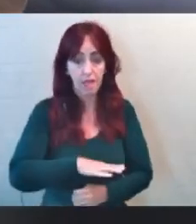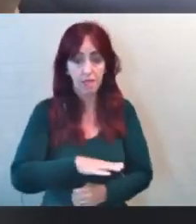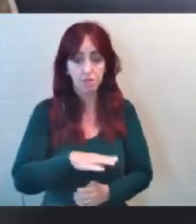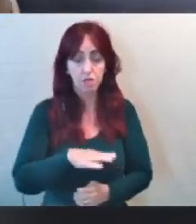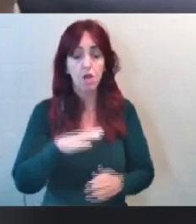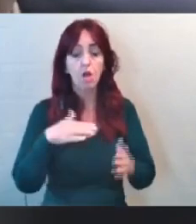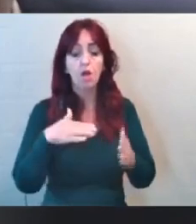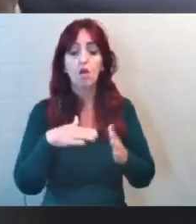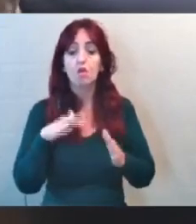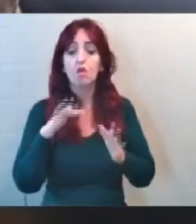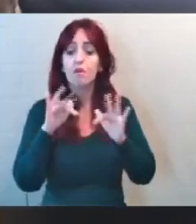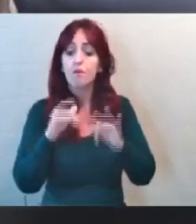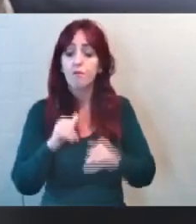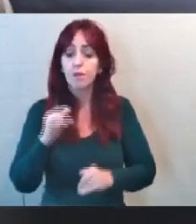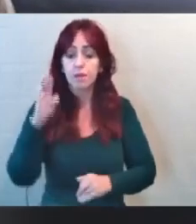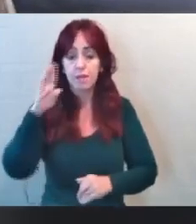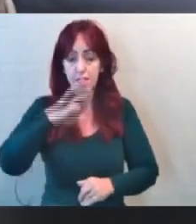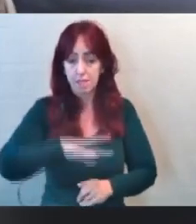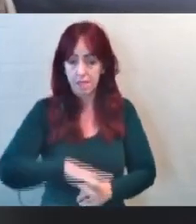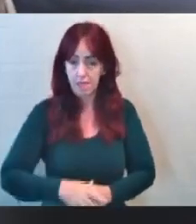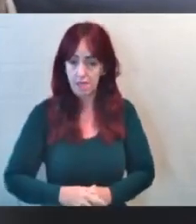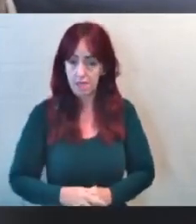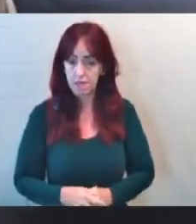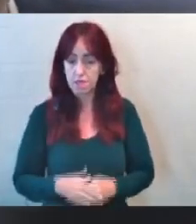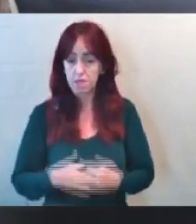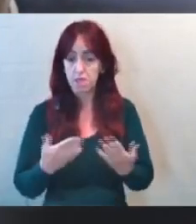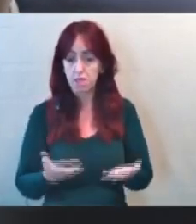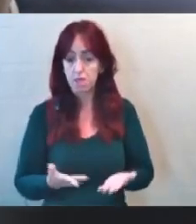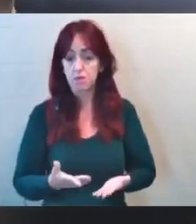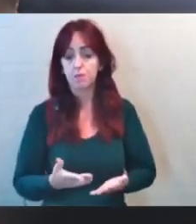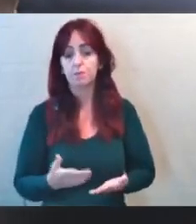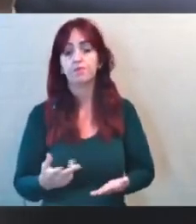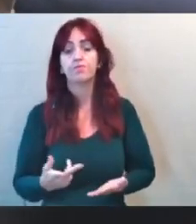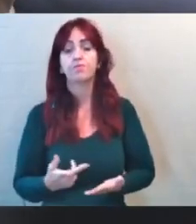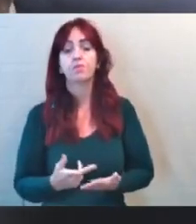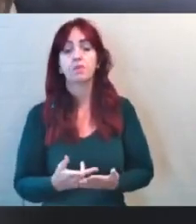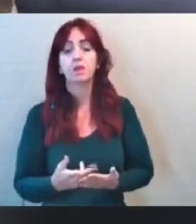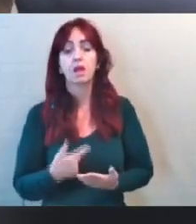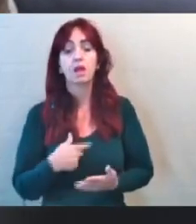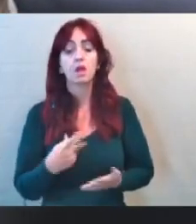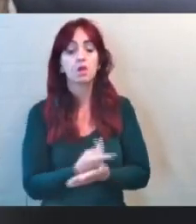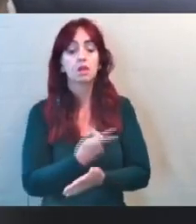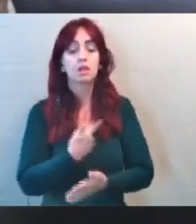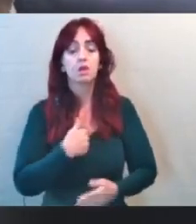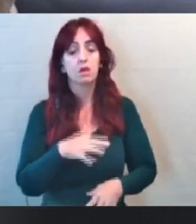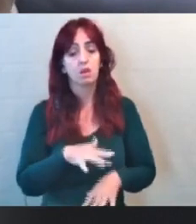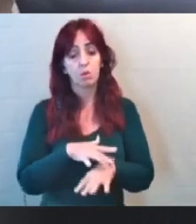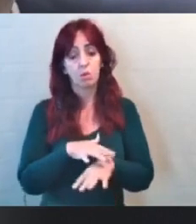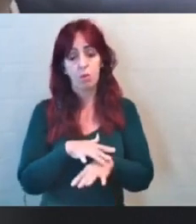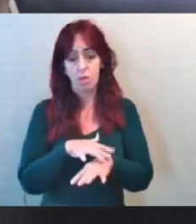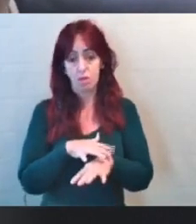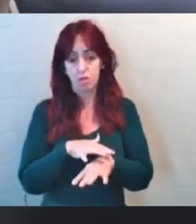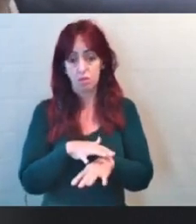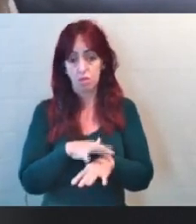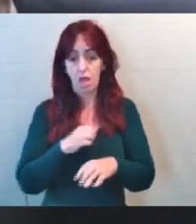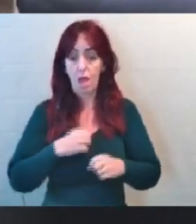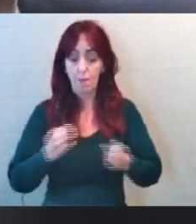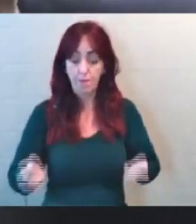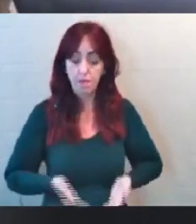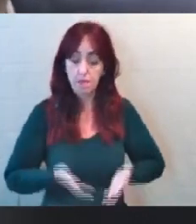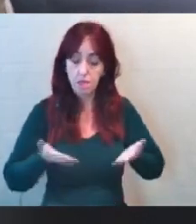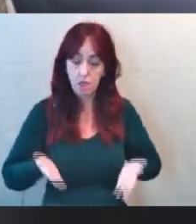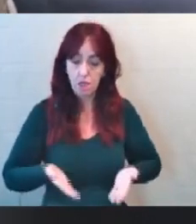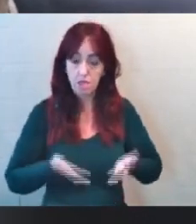no final da tarde. E esse desgaste acabou sendo um dos fatores que contribuiu para eu ficar doente. Né? A minha